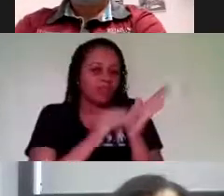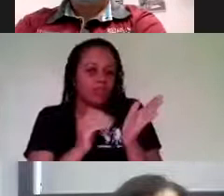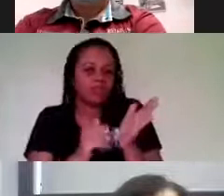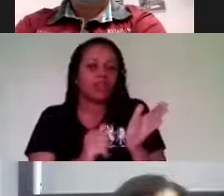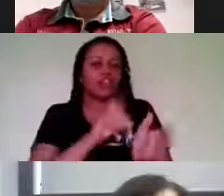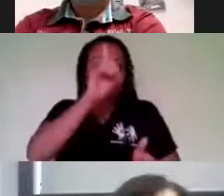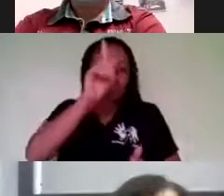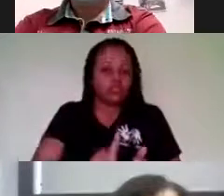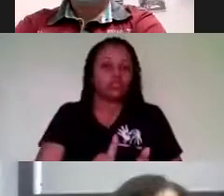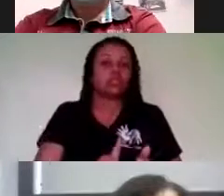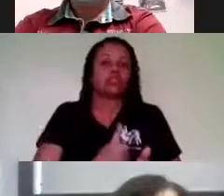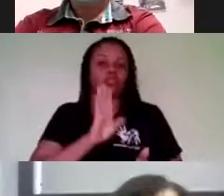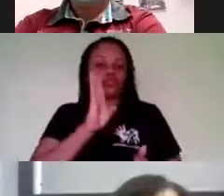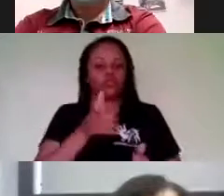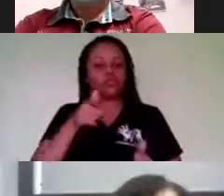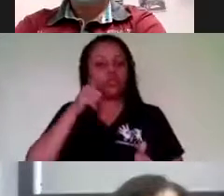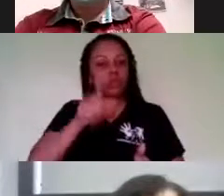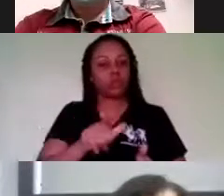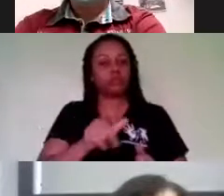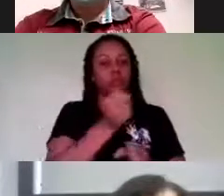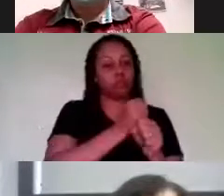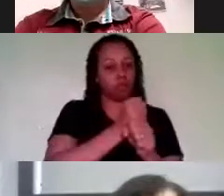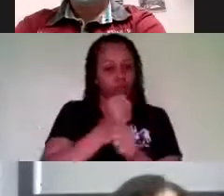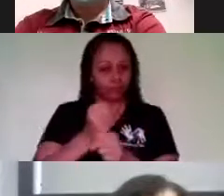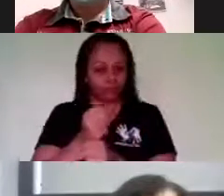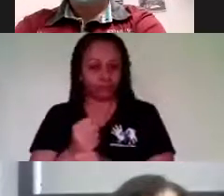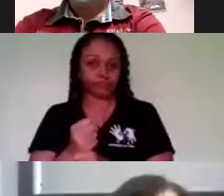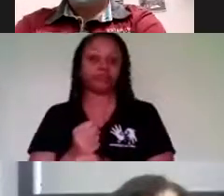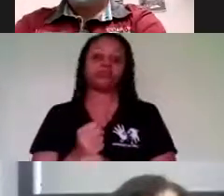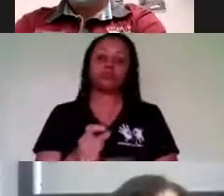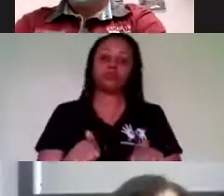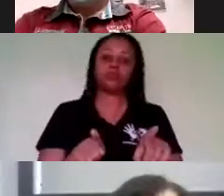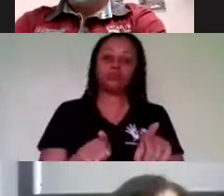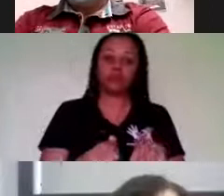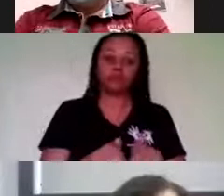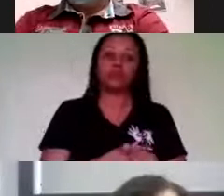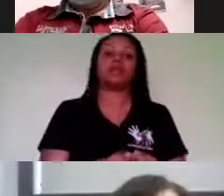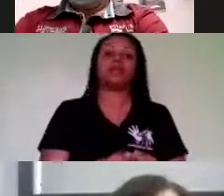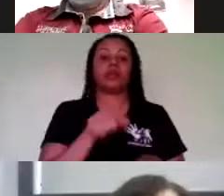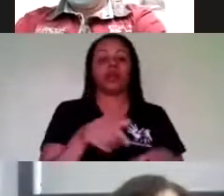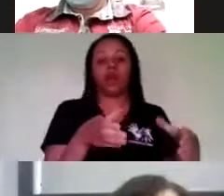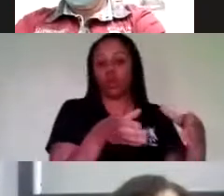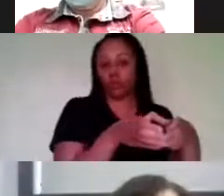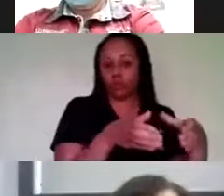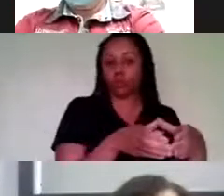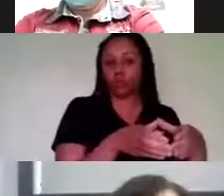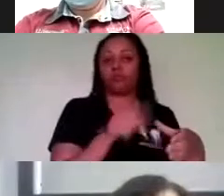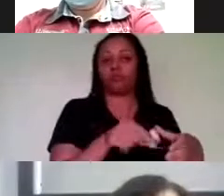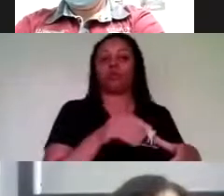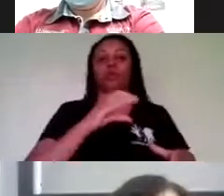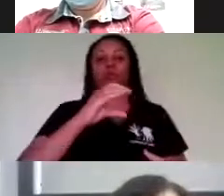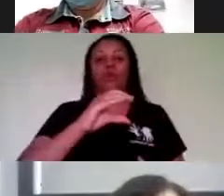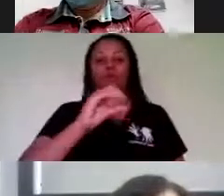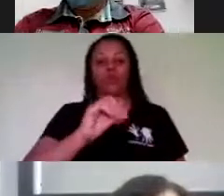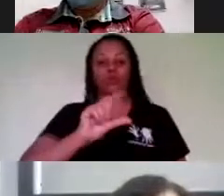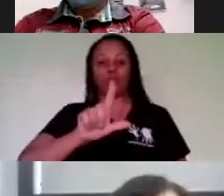você, Flávio Gonzalez, o Flávio Gonzalez é do Instituto Jô Clemente, também faz parte lá do grupo Coletivação, então o Flávio vai contar